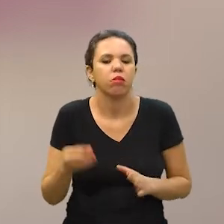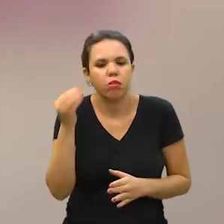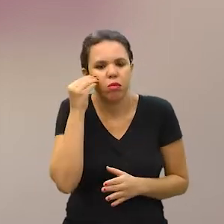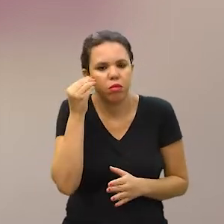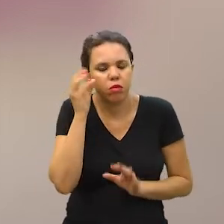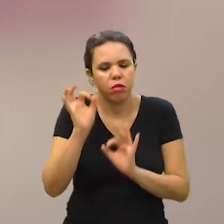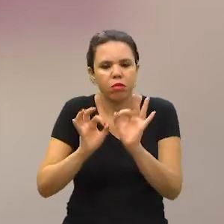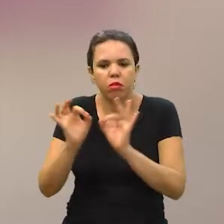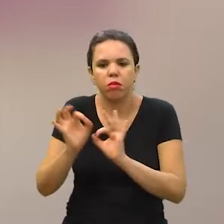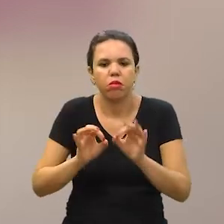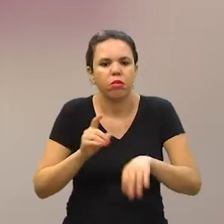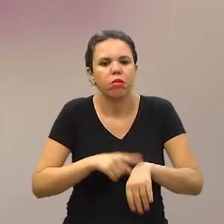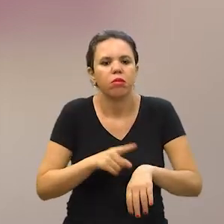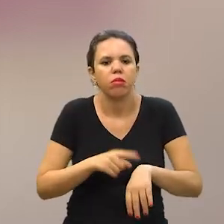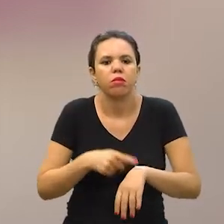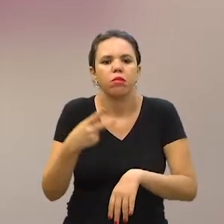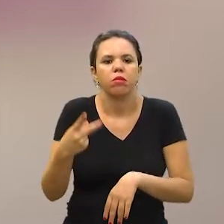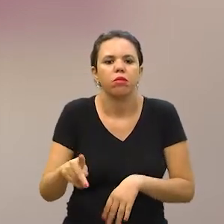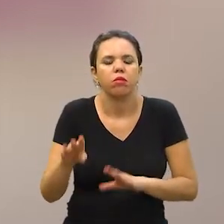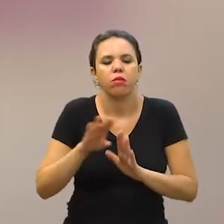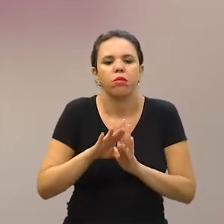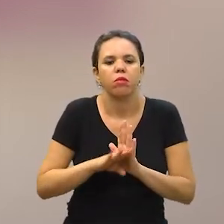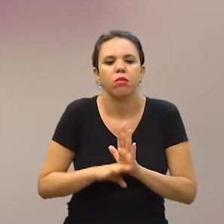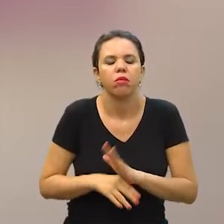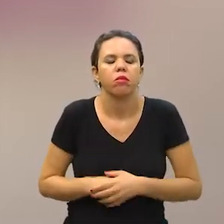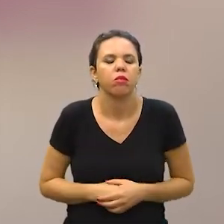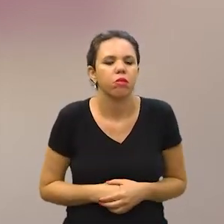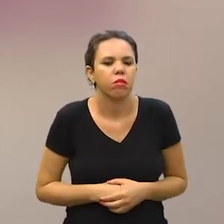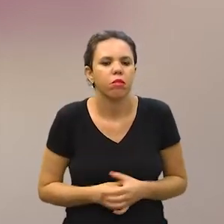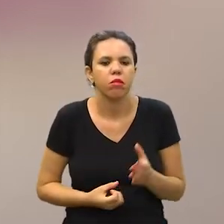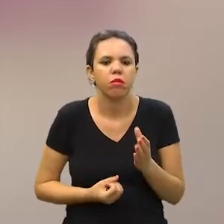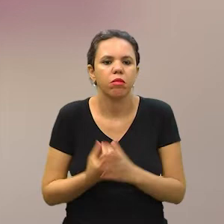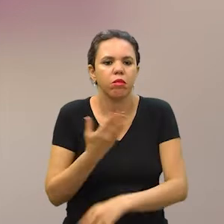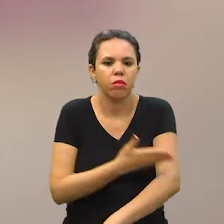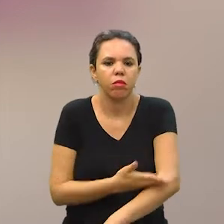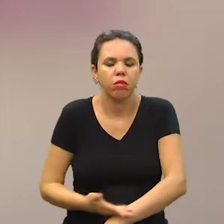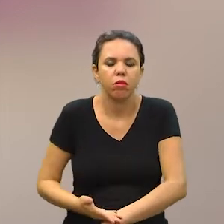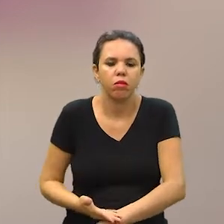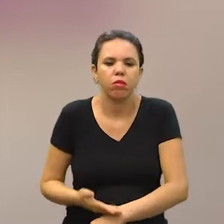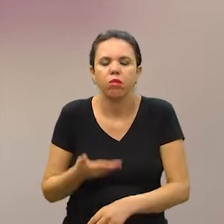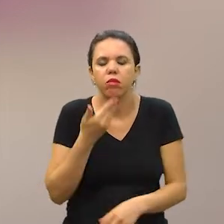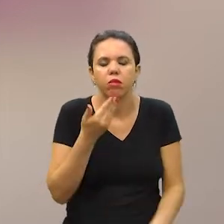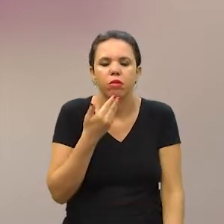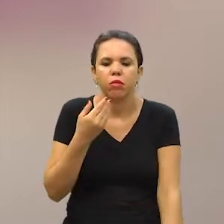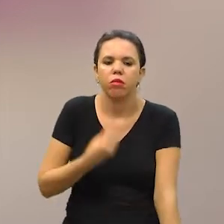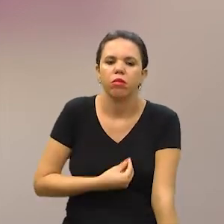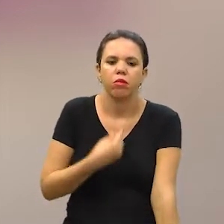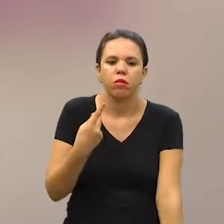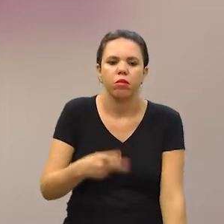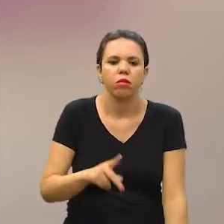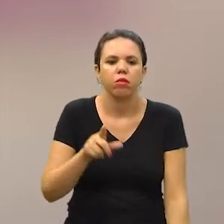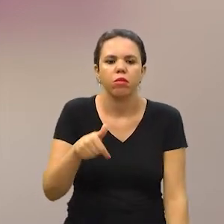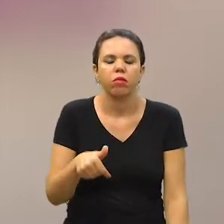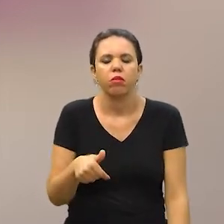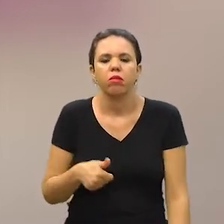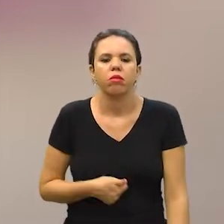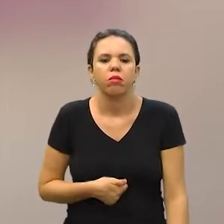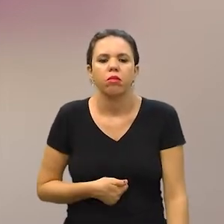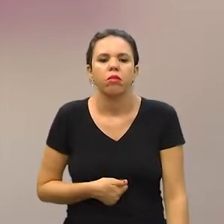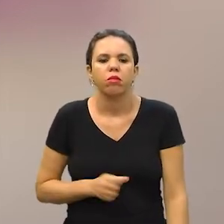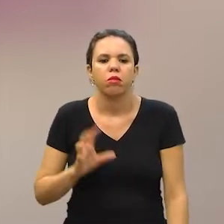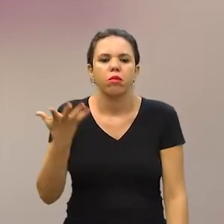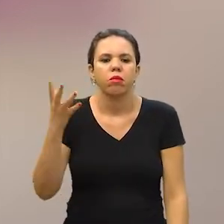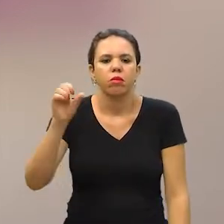sempre tentar organizar os seus horários, de fazer uma programação. Então, ele cria esse hábito, então isso facilita a vida dele depois.